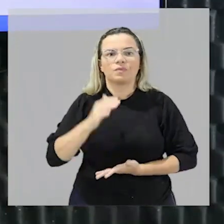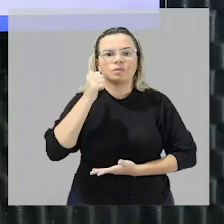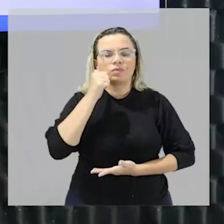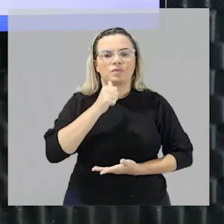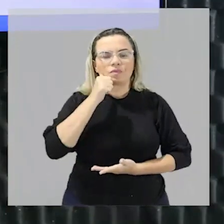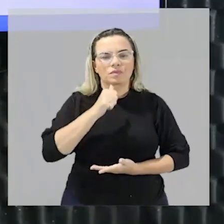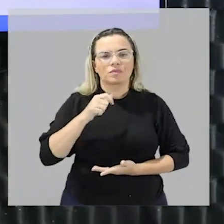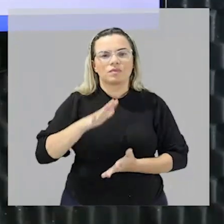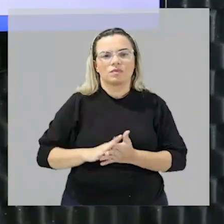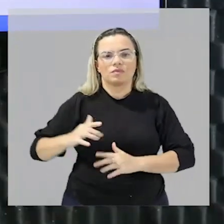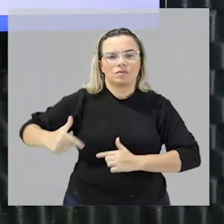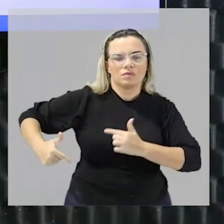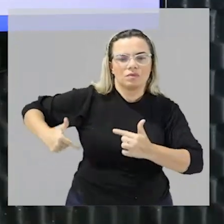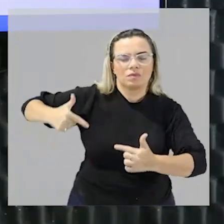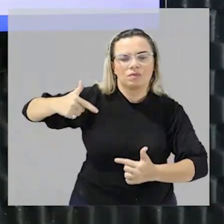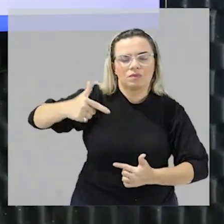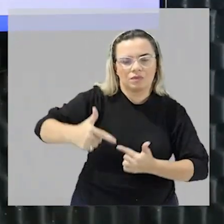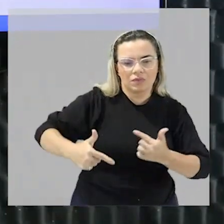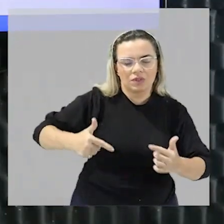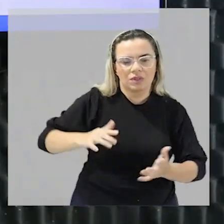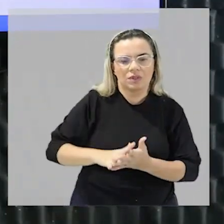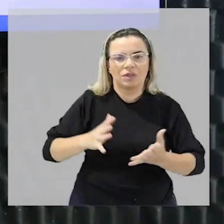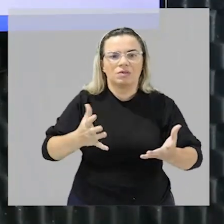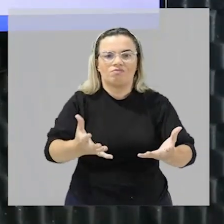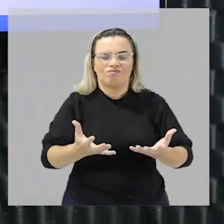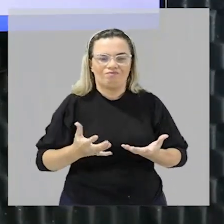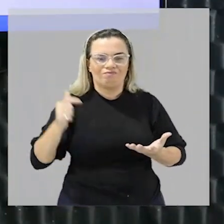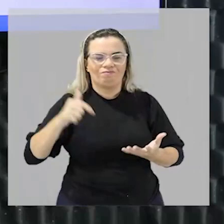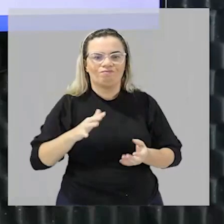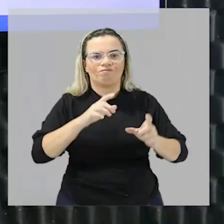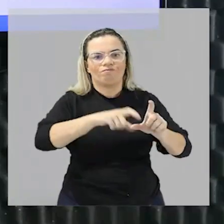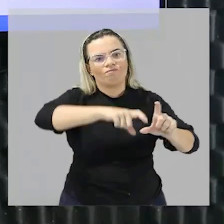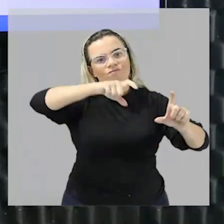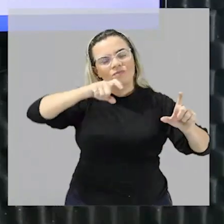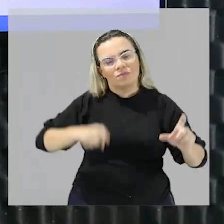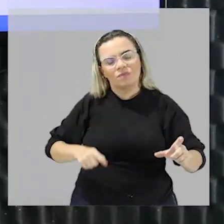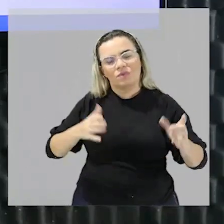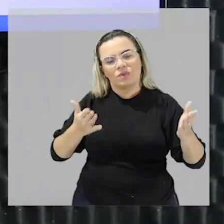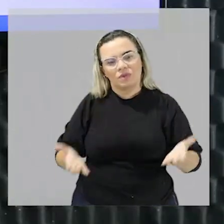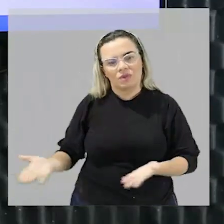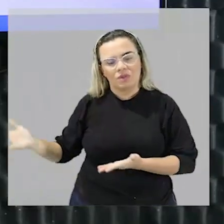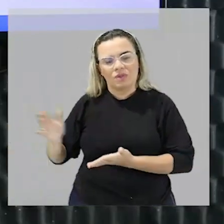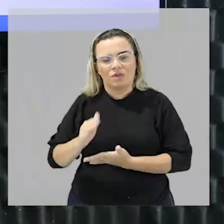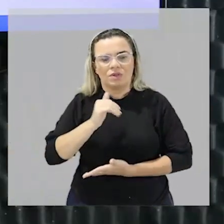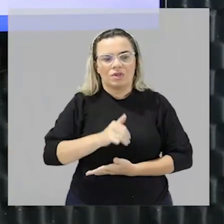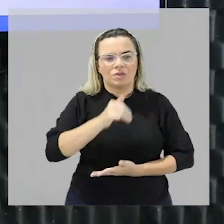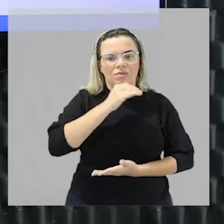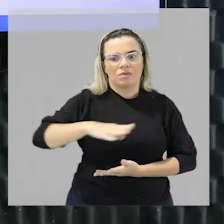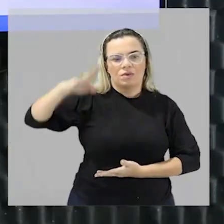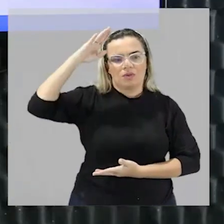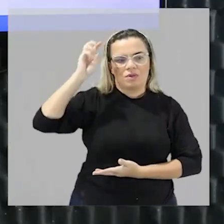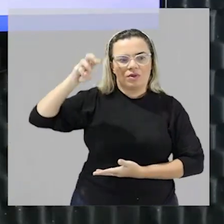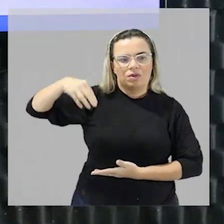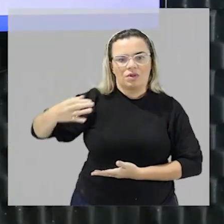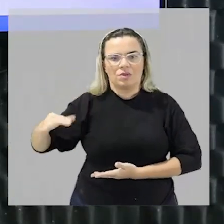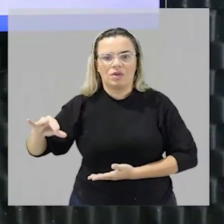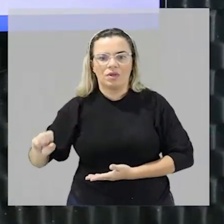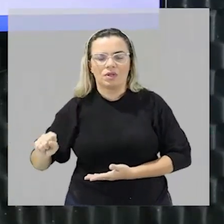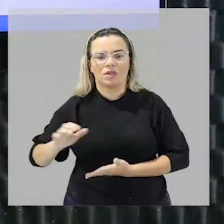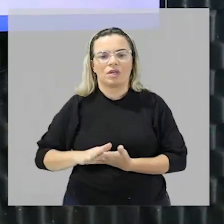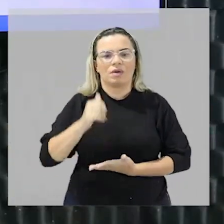mulher que está lutando em prol de uma independência, como é o caso de Soldado Medeiros ou de Maria